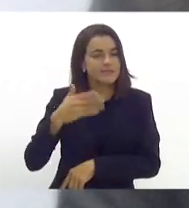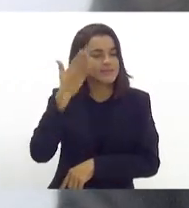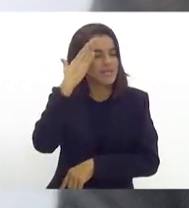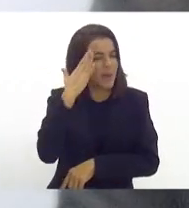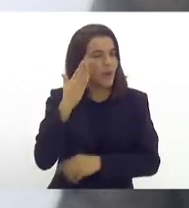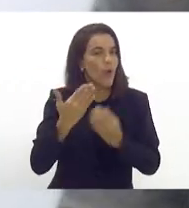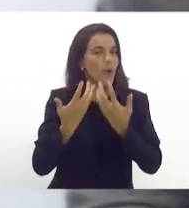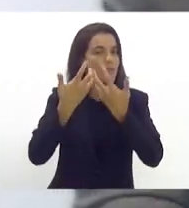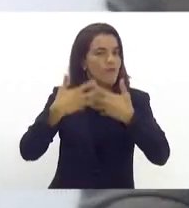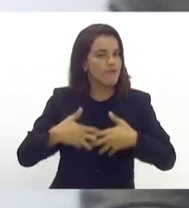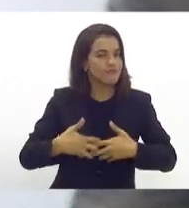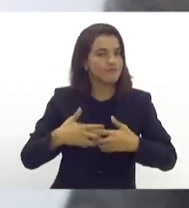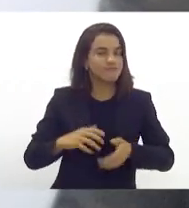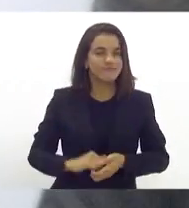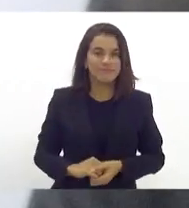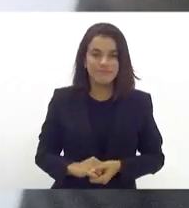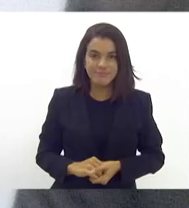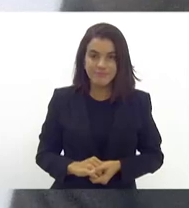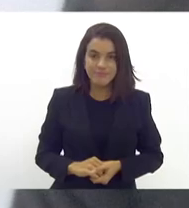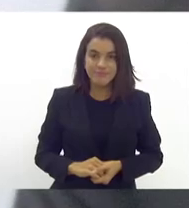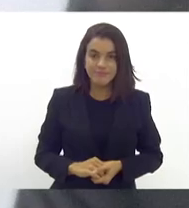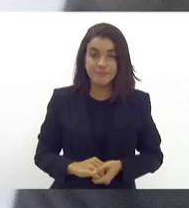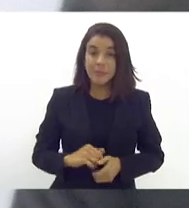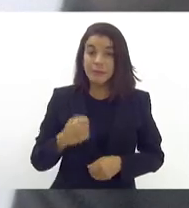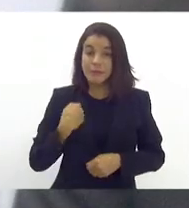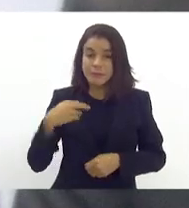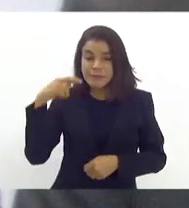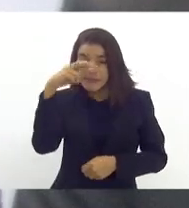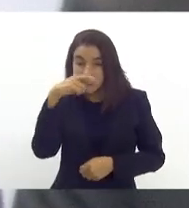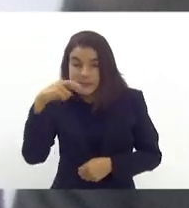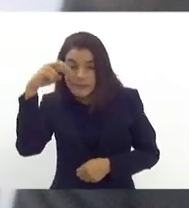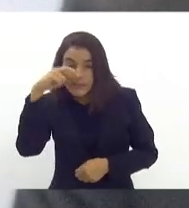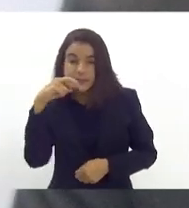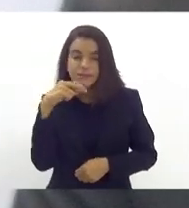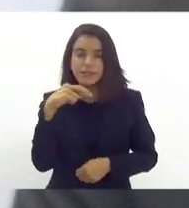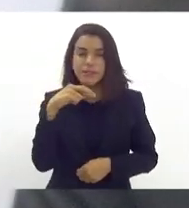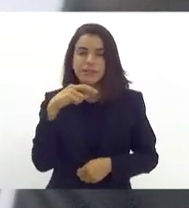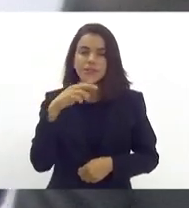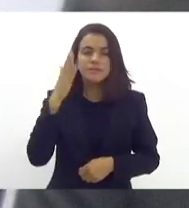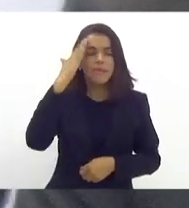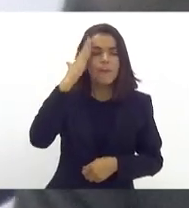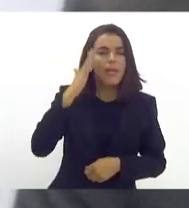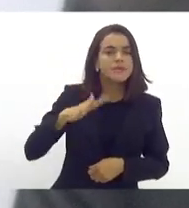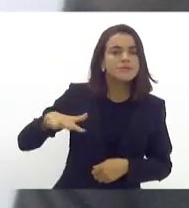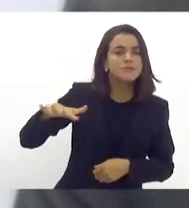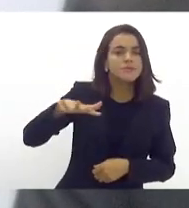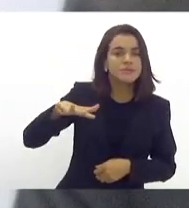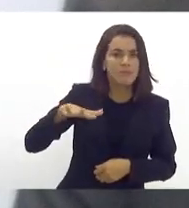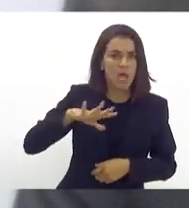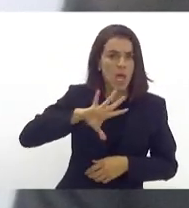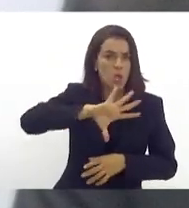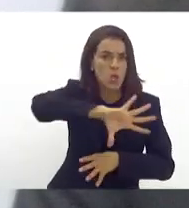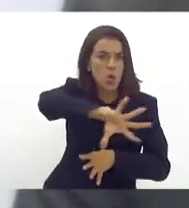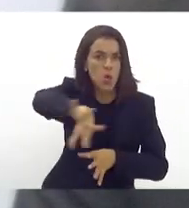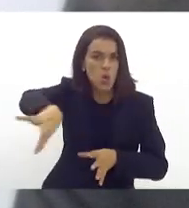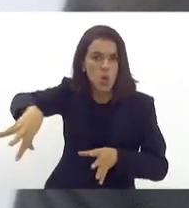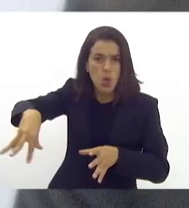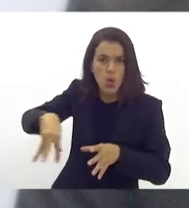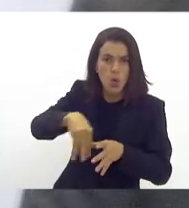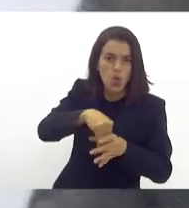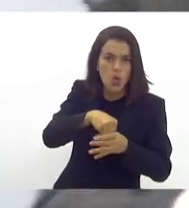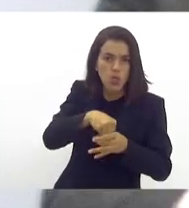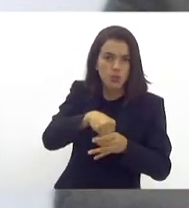como funciona tem que investigar tem que saber qual é o caso mas não dá para botar todo mundo no mesmo